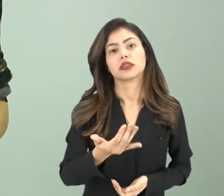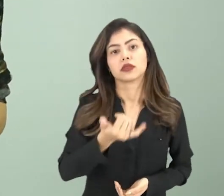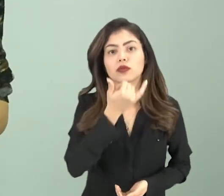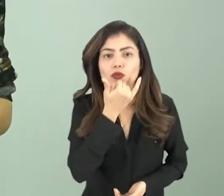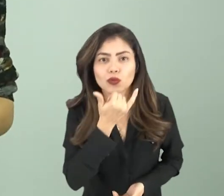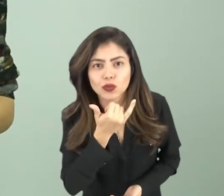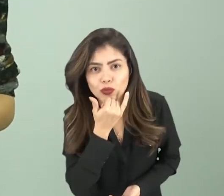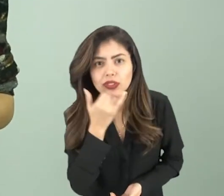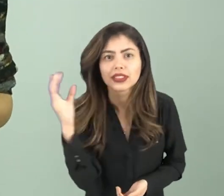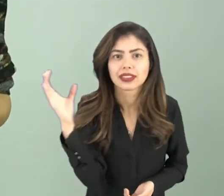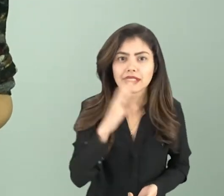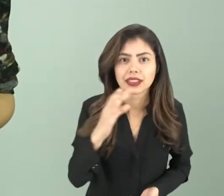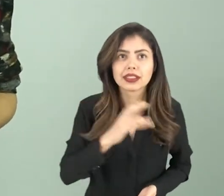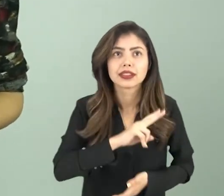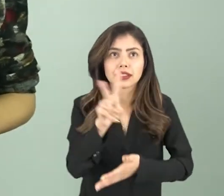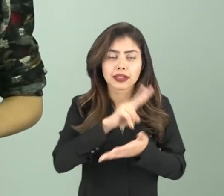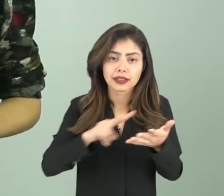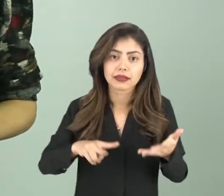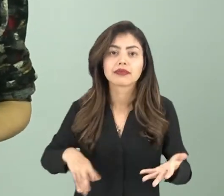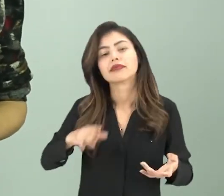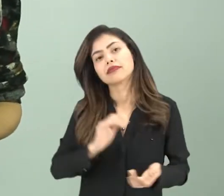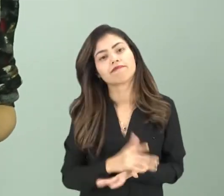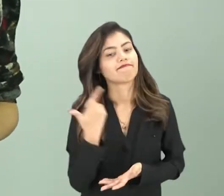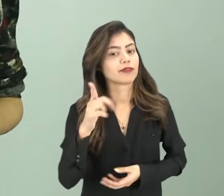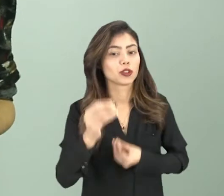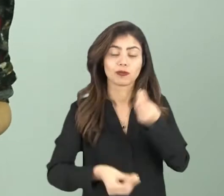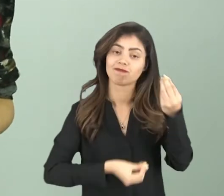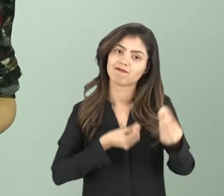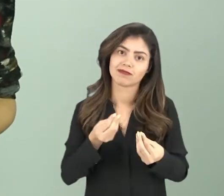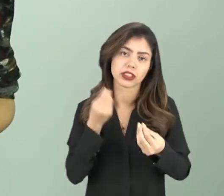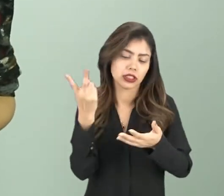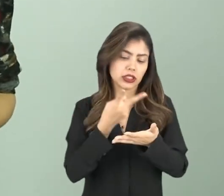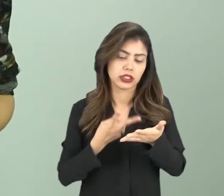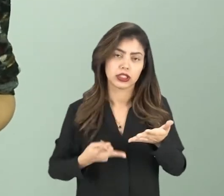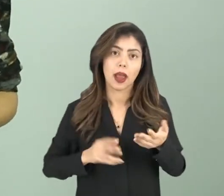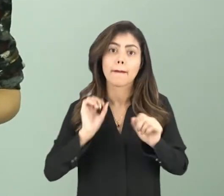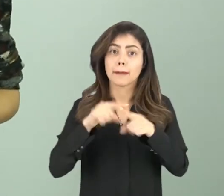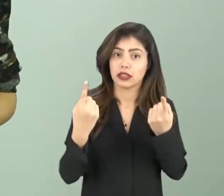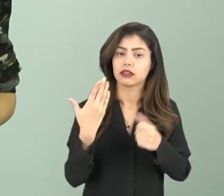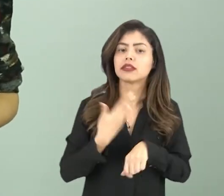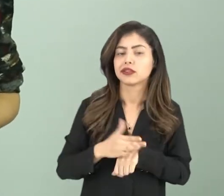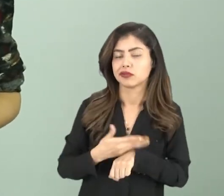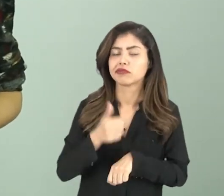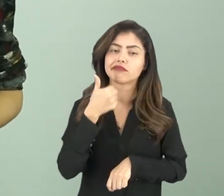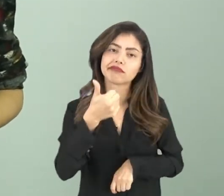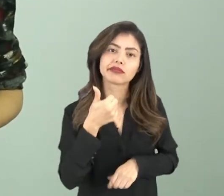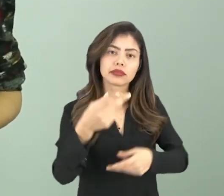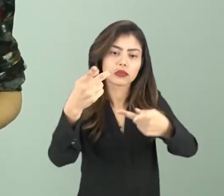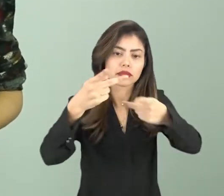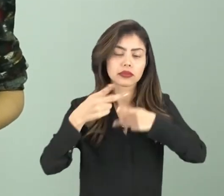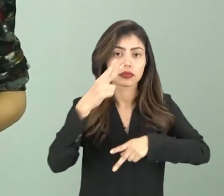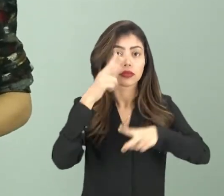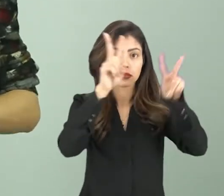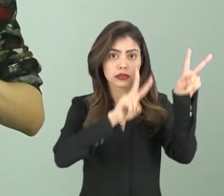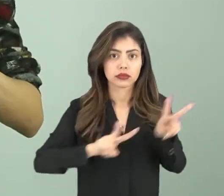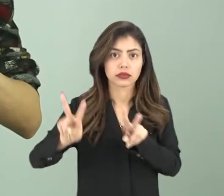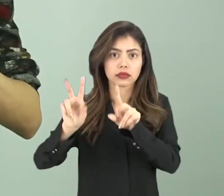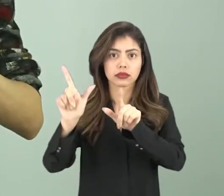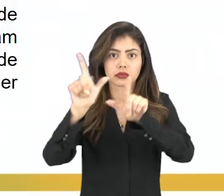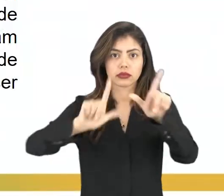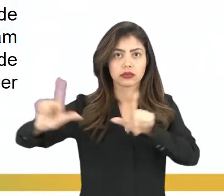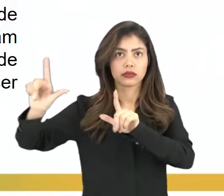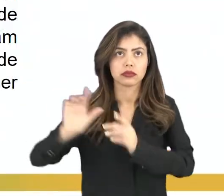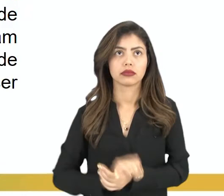para vocês, a gente vai passar rapidinho lendo os slides, a gente não tem muito tempo, mas é um exercício, tá bom? Te convido agora a ver a